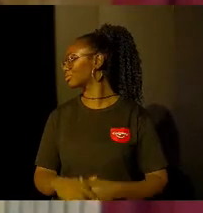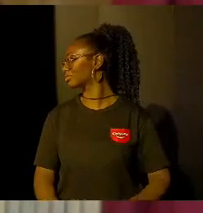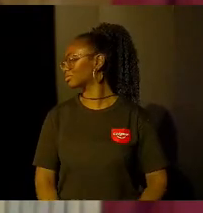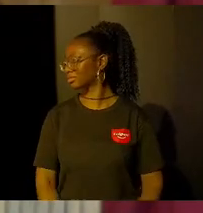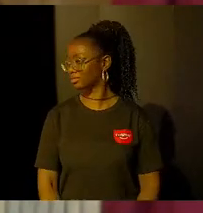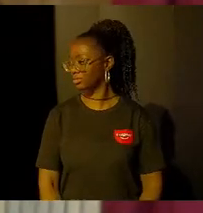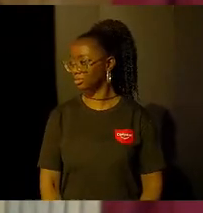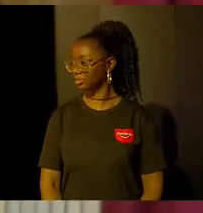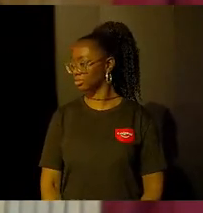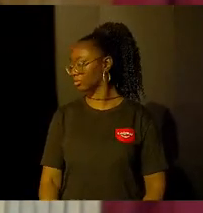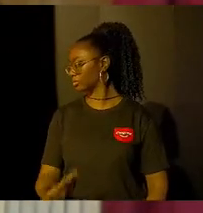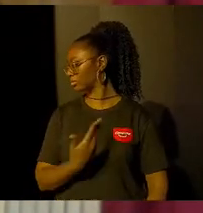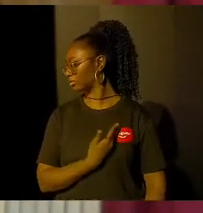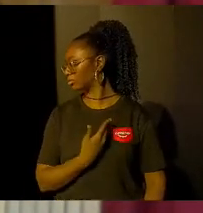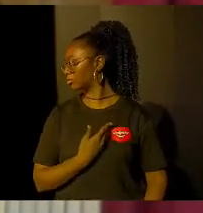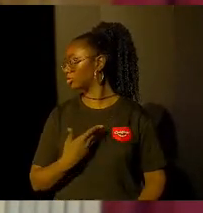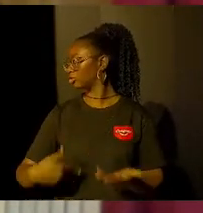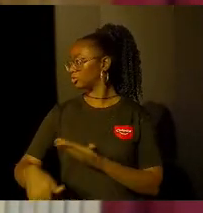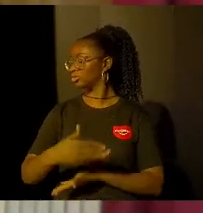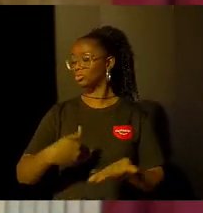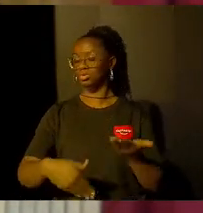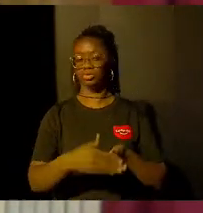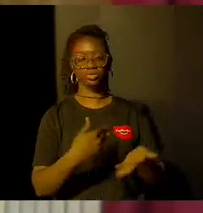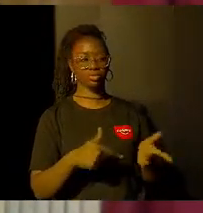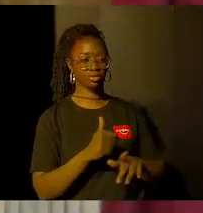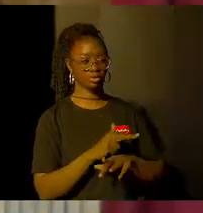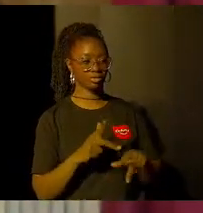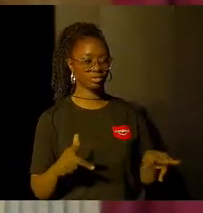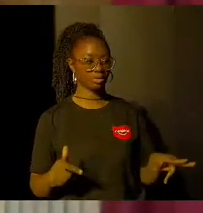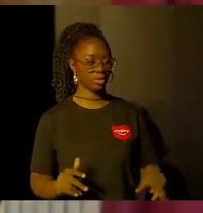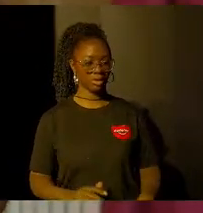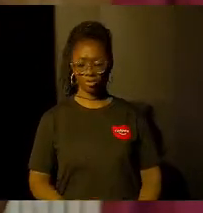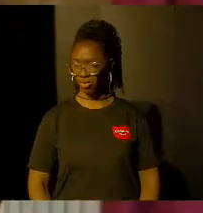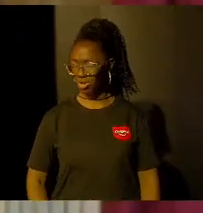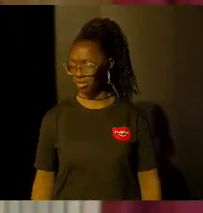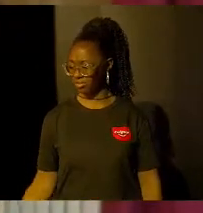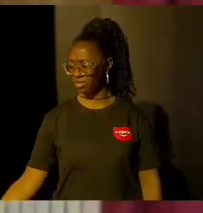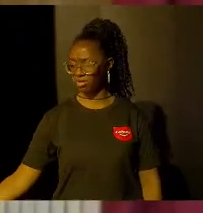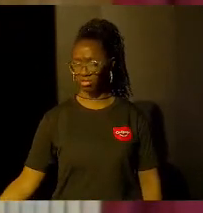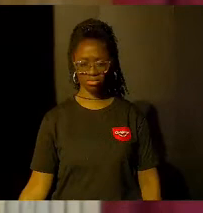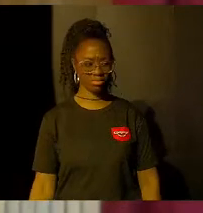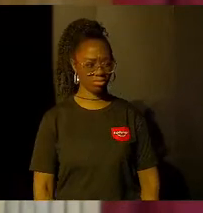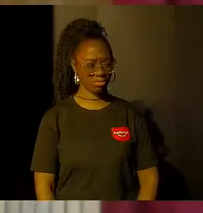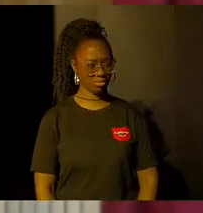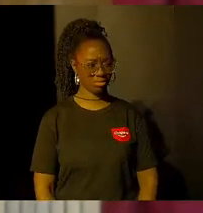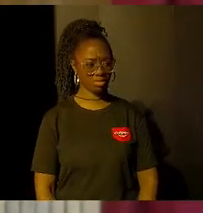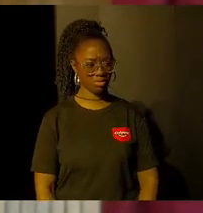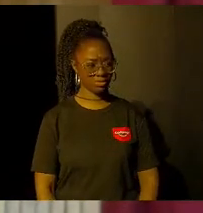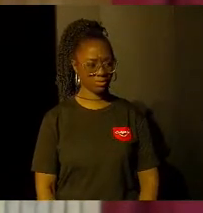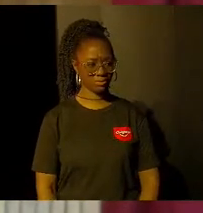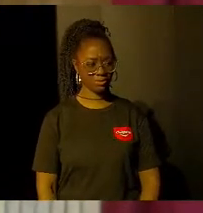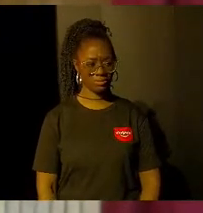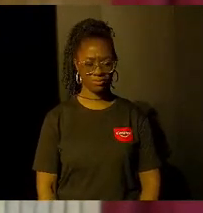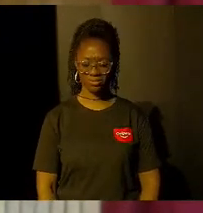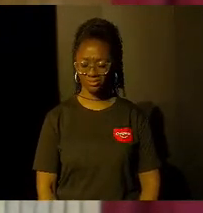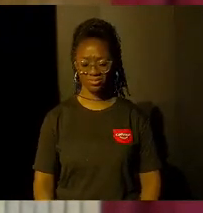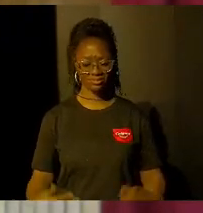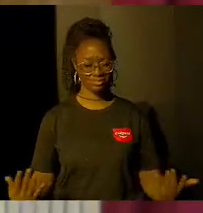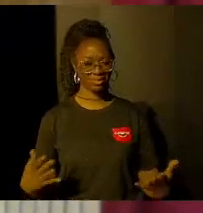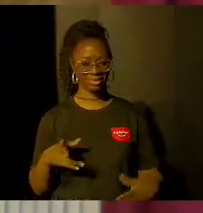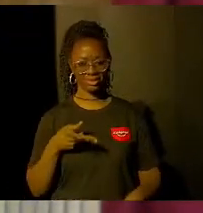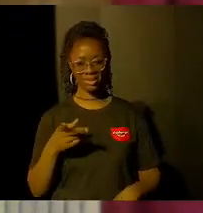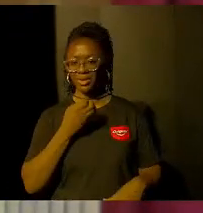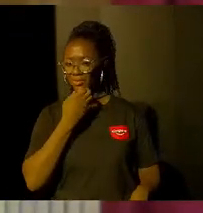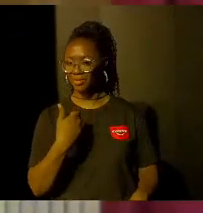companheira de muitas trocas algumas delas com ressaca depois mas sempre muito bom